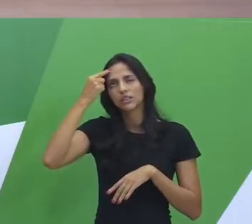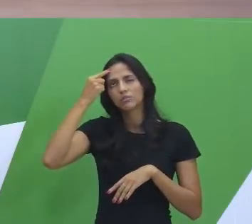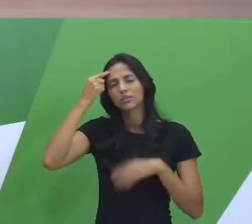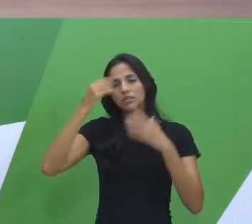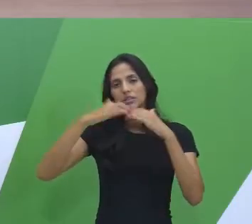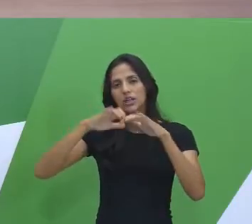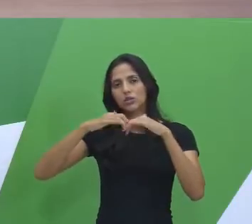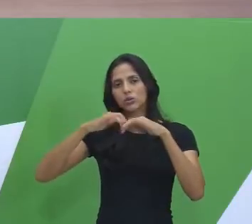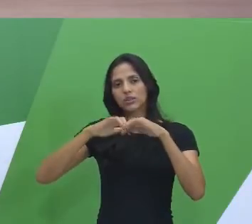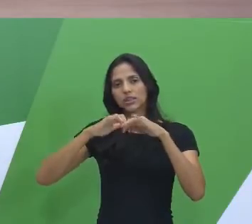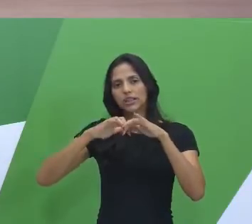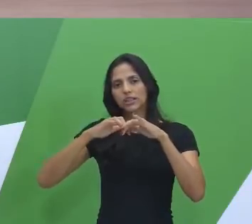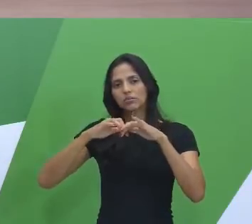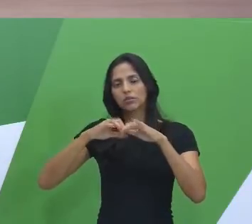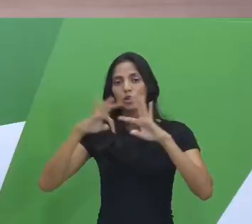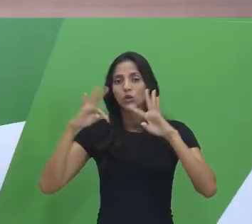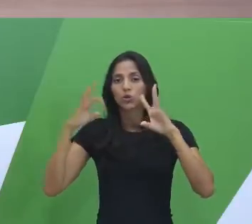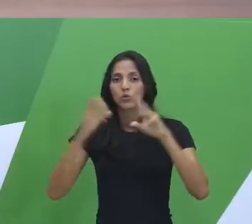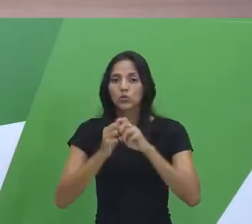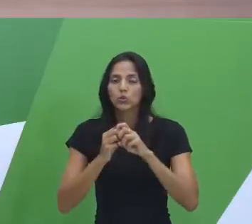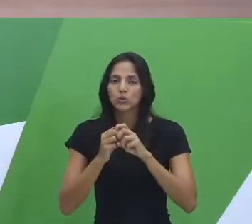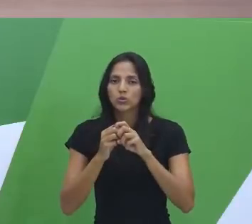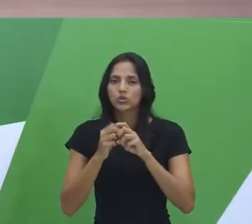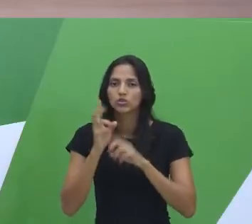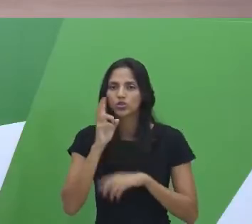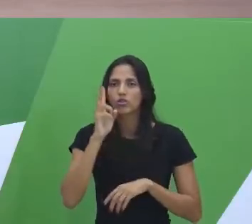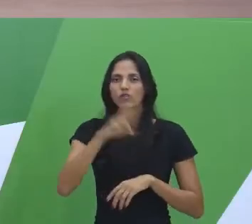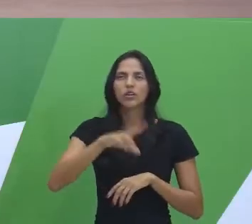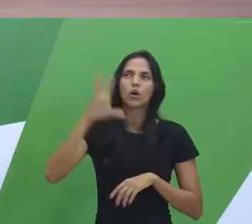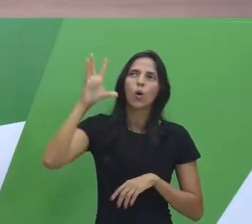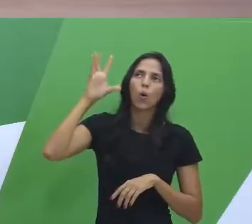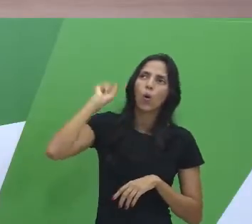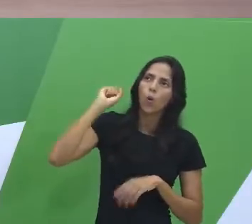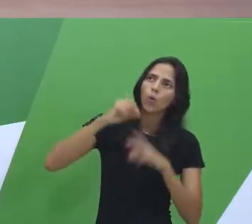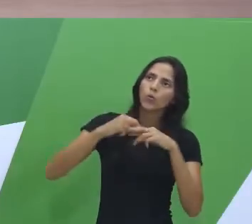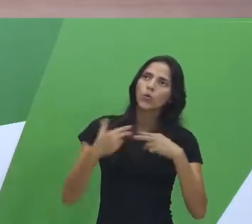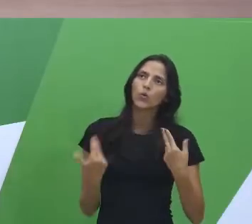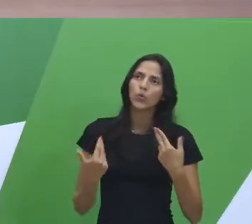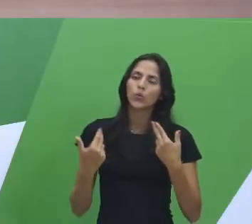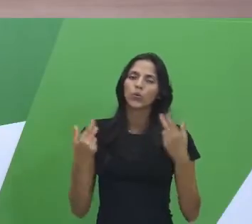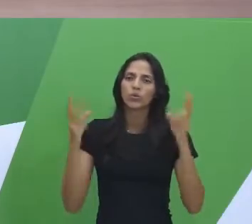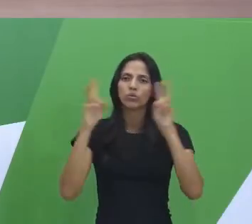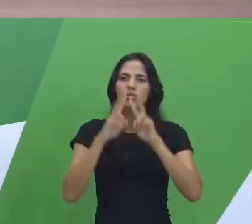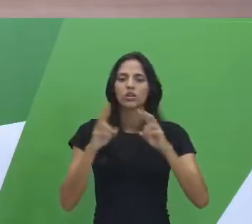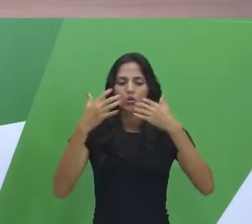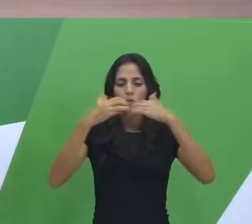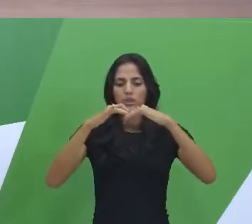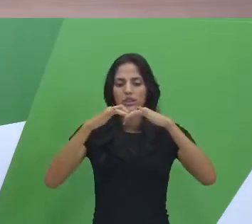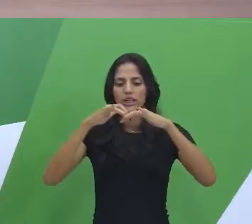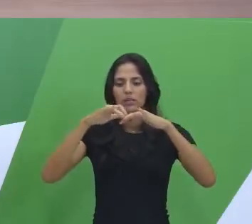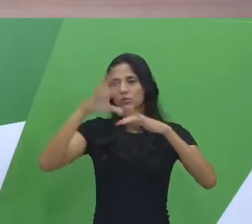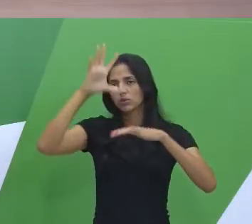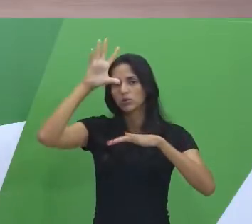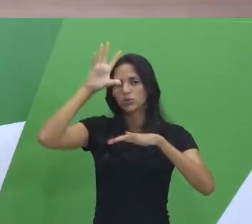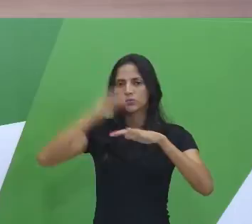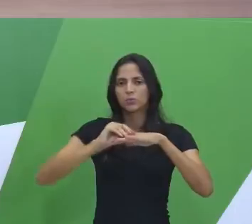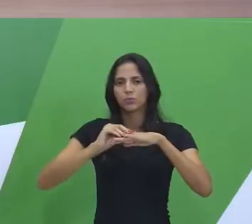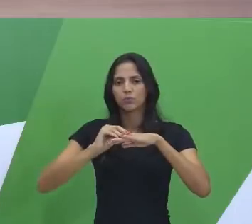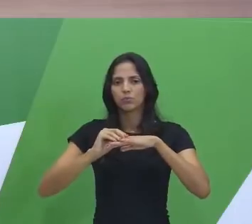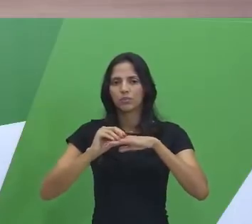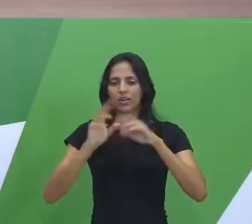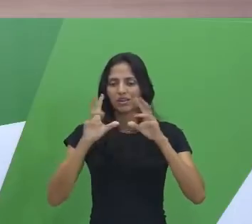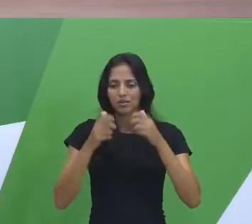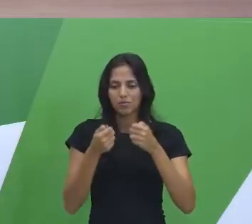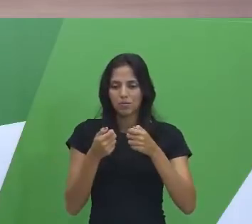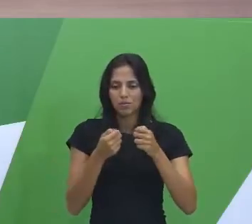nossa CPU. Tudo que você vê, tudo que você escuta, a nossa CPU armazena. Quando você está lá